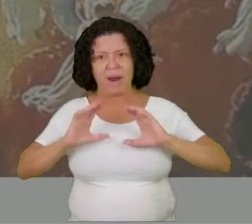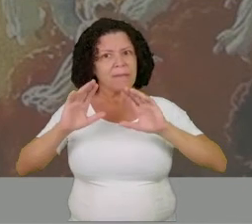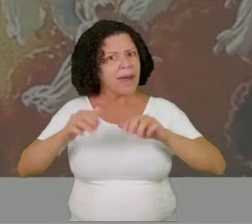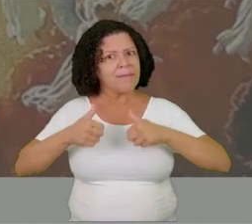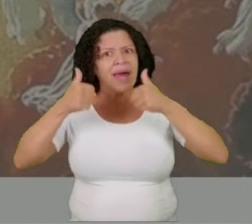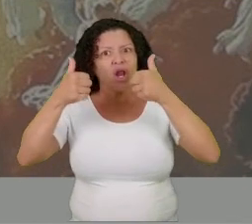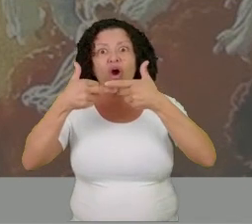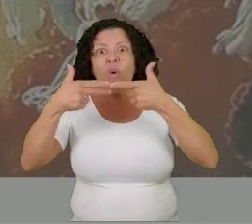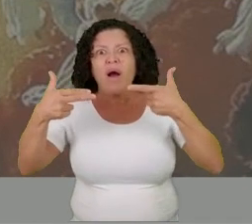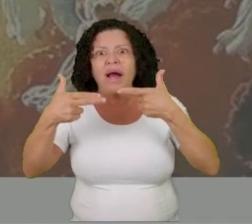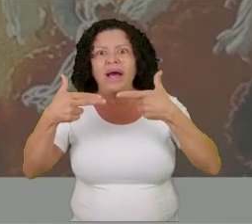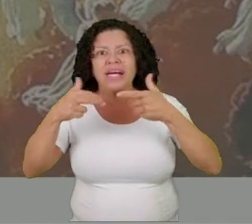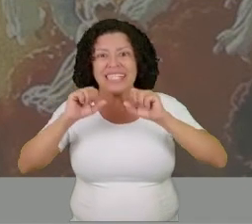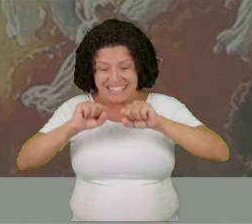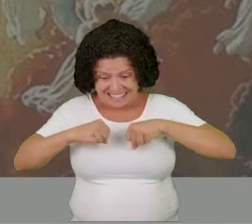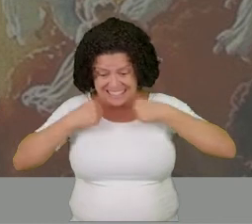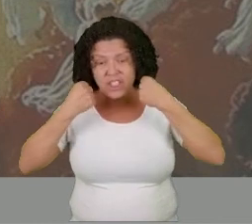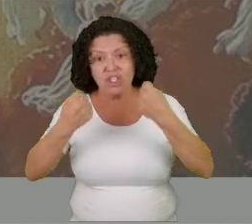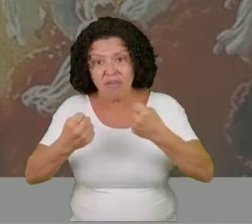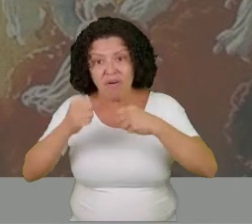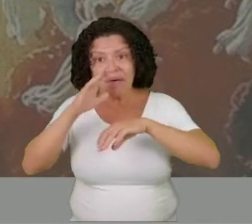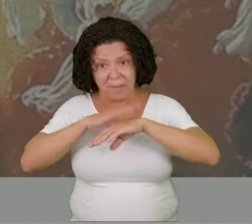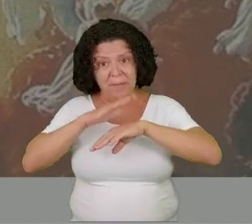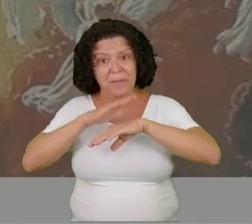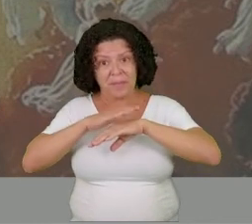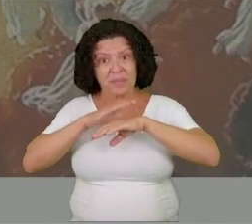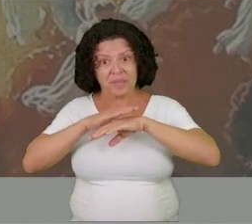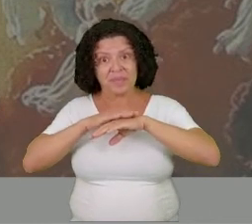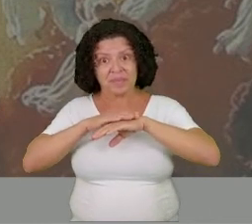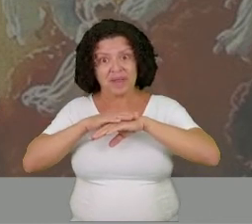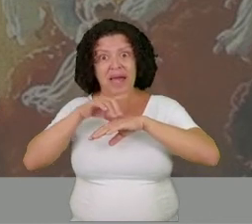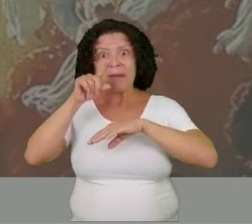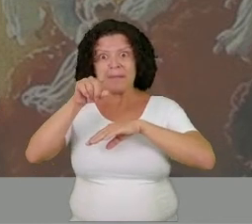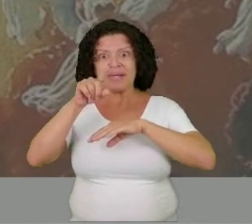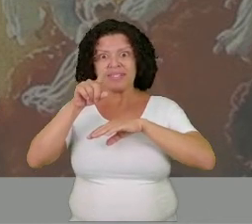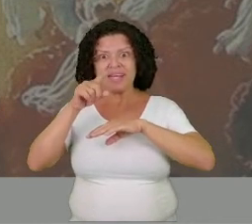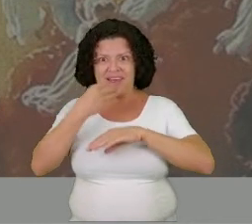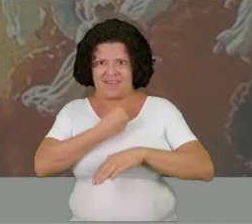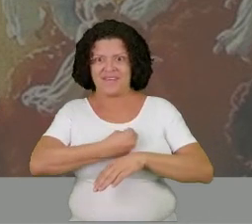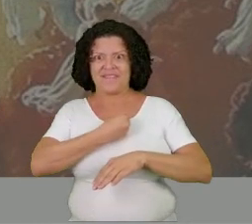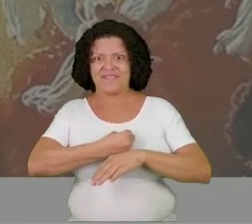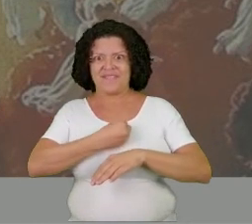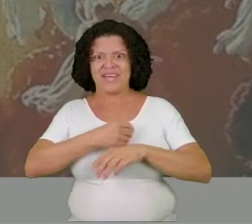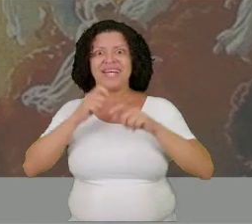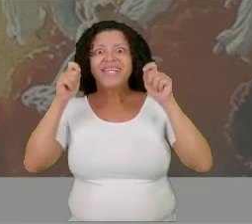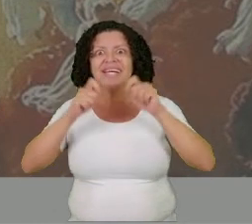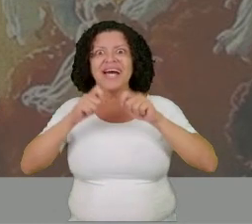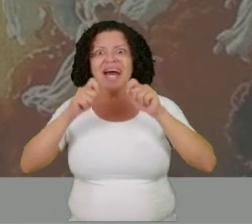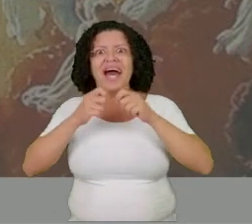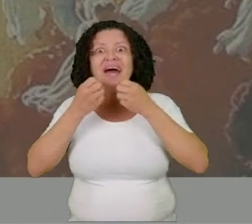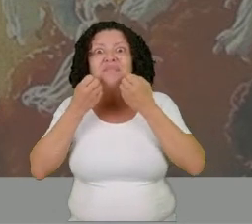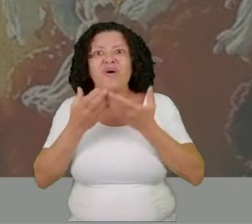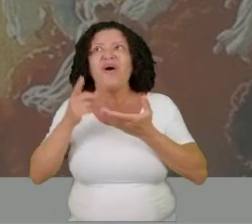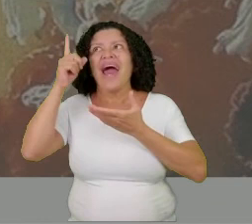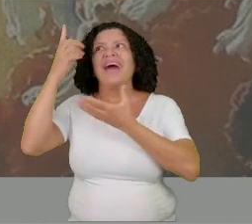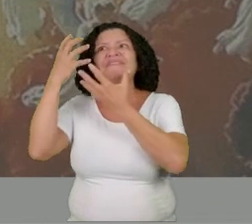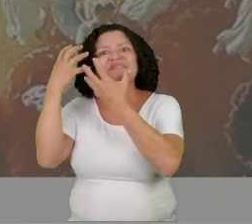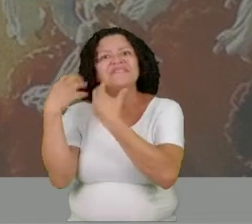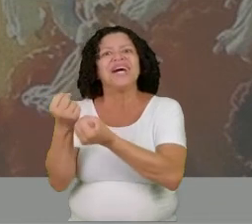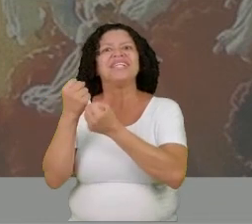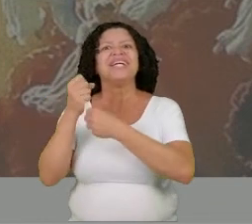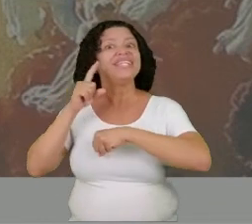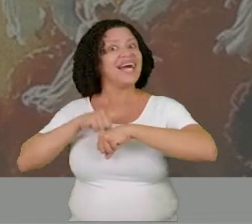positiva, qualquer melhora, qualquer esforço feito para essa nova forma de viver